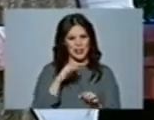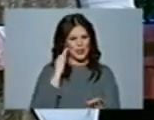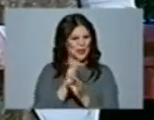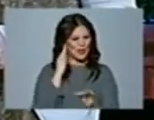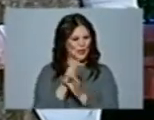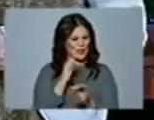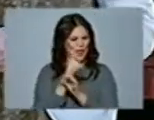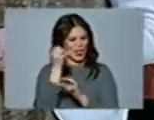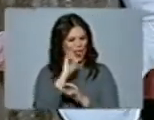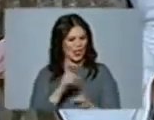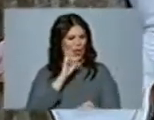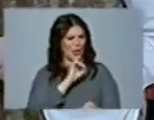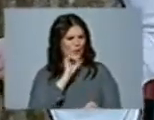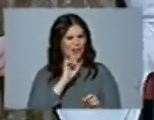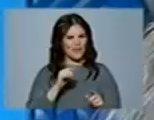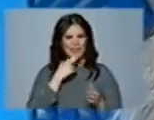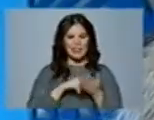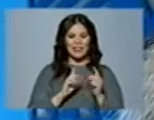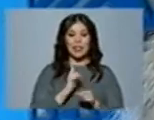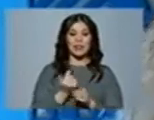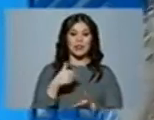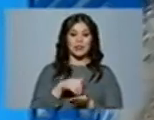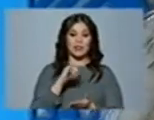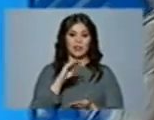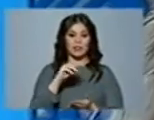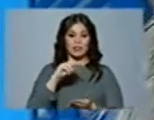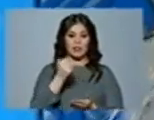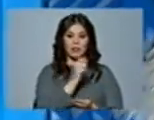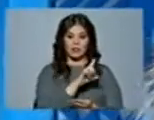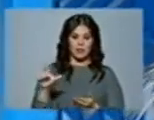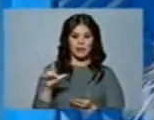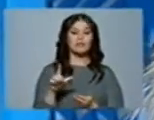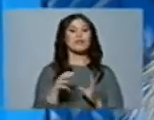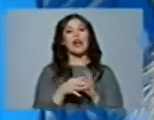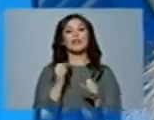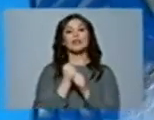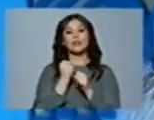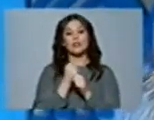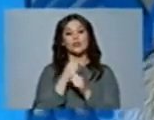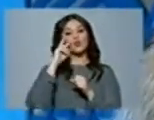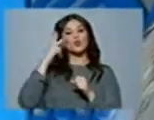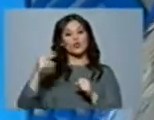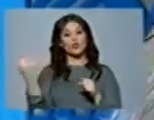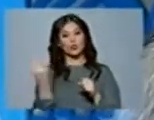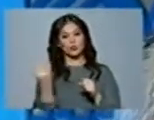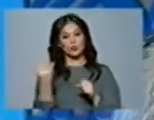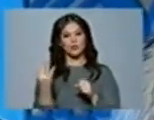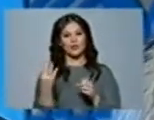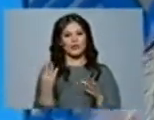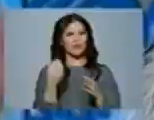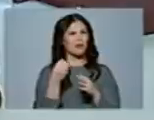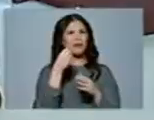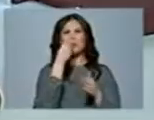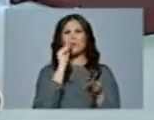redonda e importante. Connosco está a Isabel Castro, que é diretora de Operações de Turismo do Porto. Muito obrigado. Obrigada. São tantos